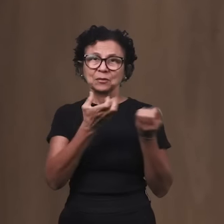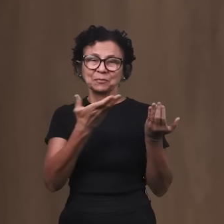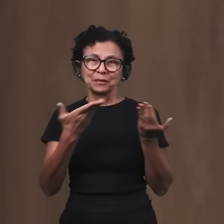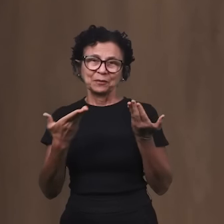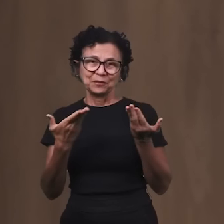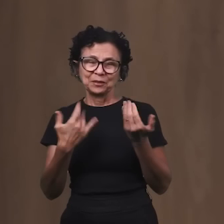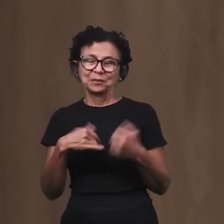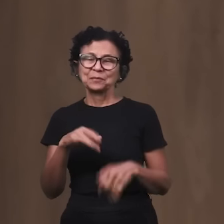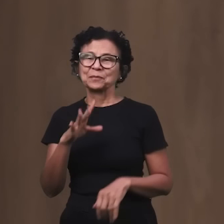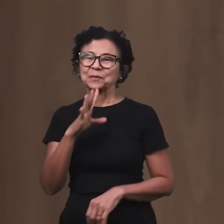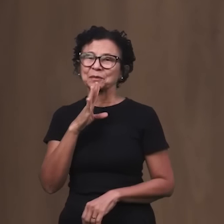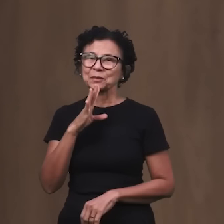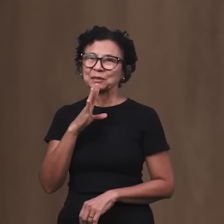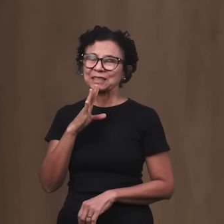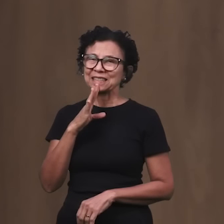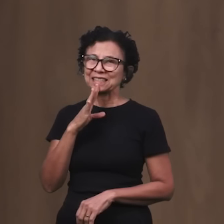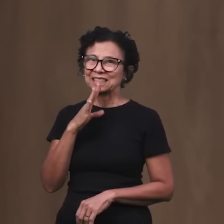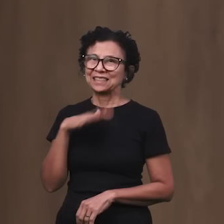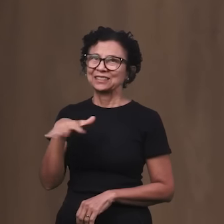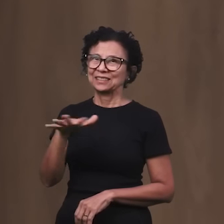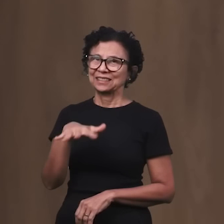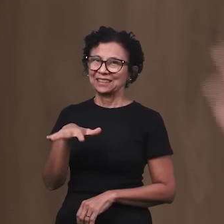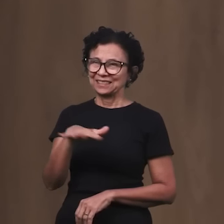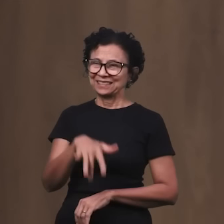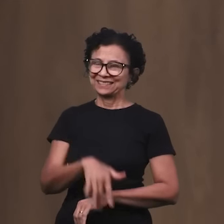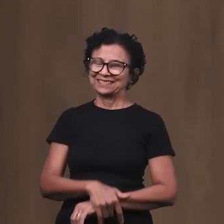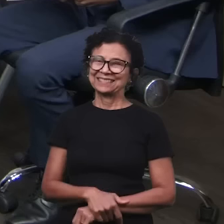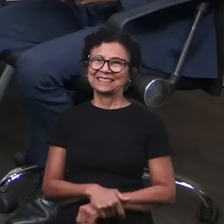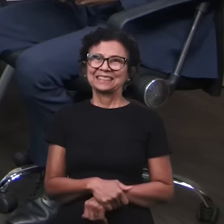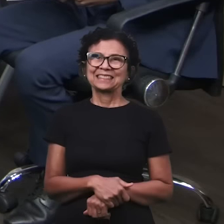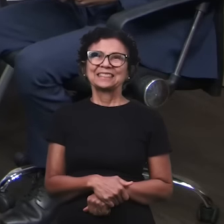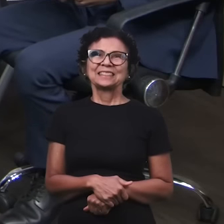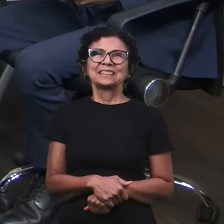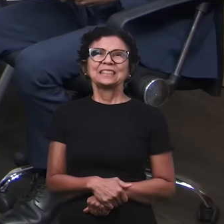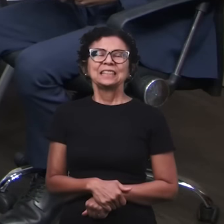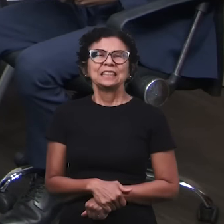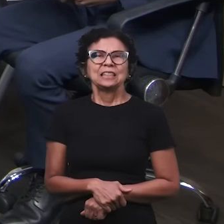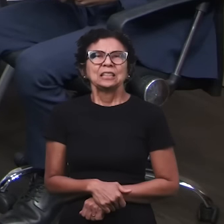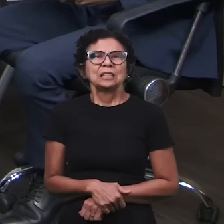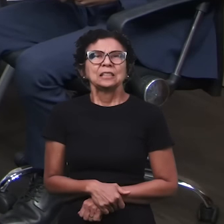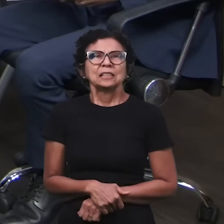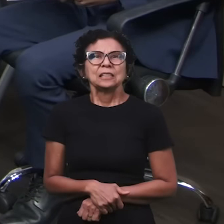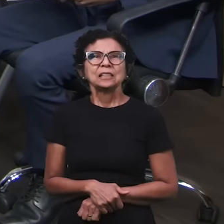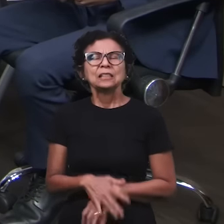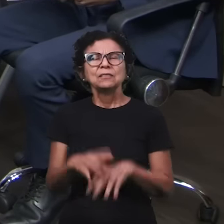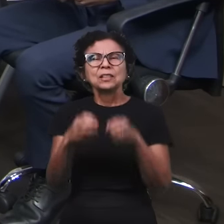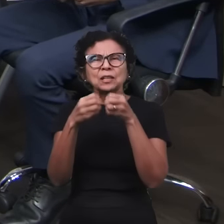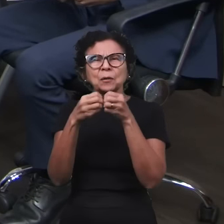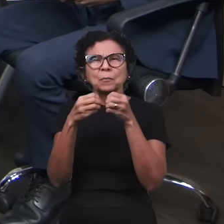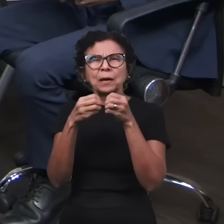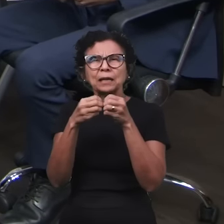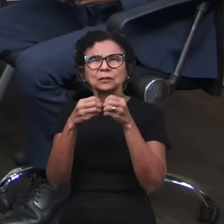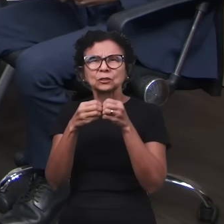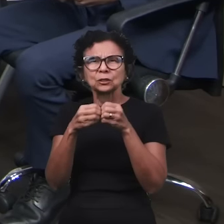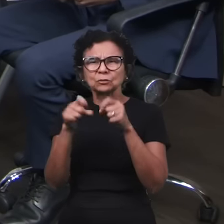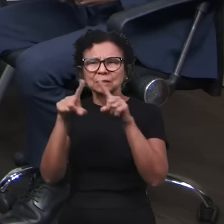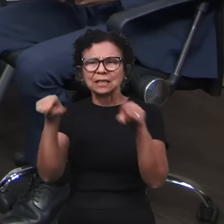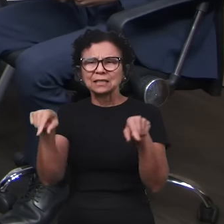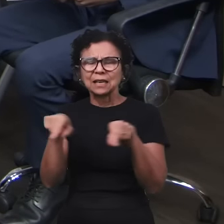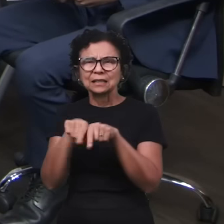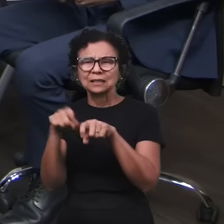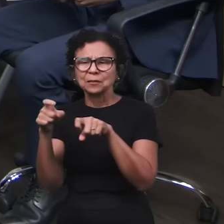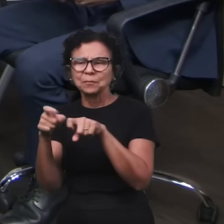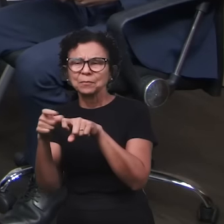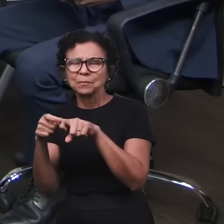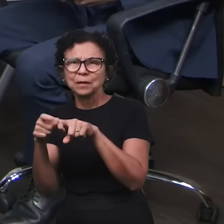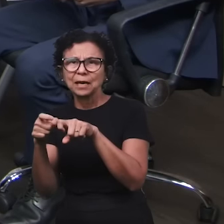para conhecer a nossa área lá no Manaim. Fica próximo à unidade médica? Do lado da unidade médica. Muito bem. É só chegar